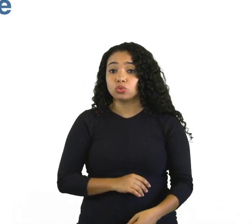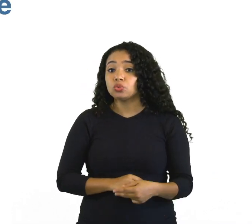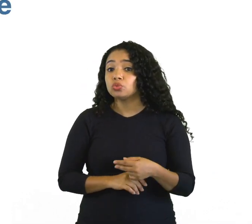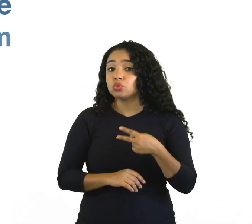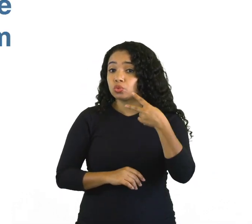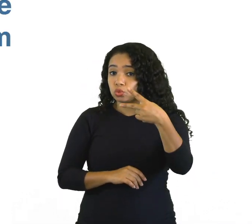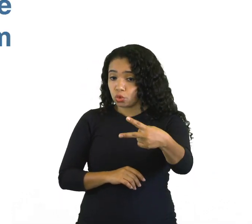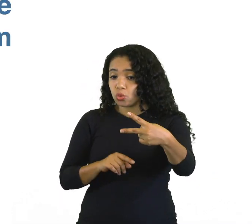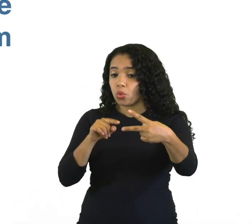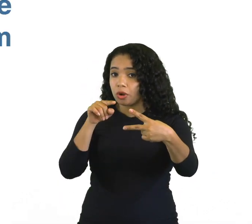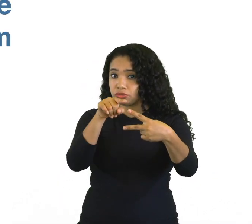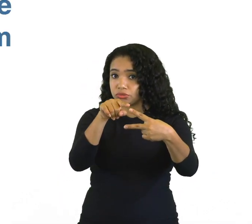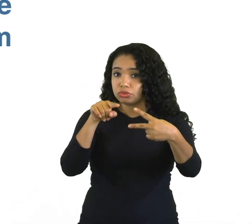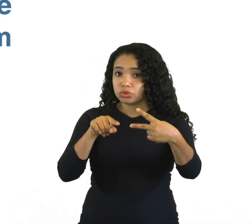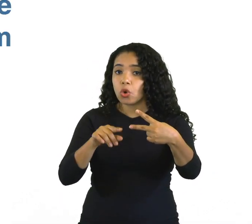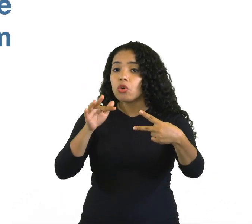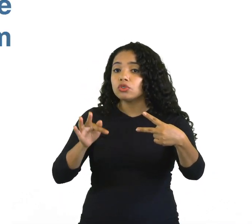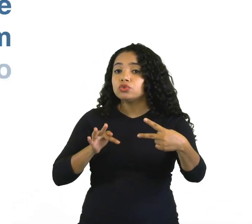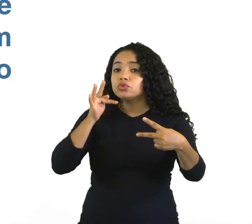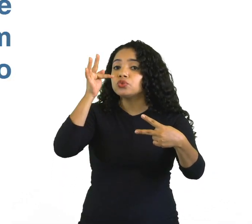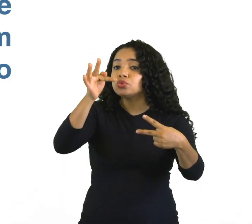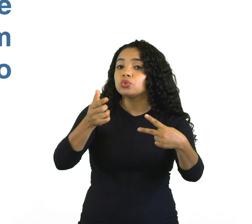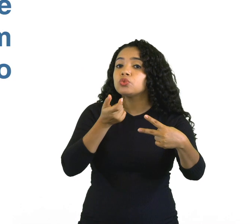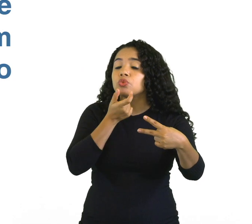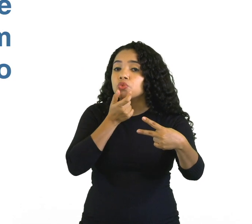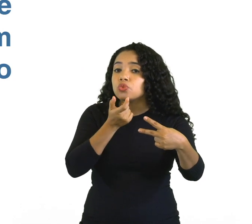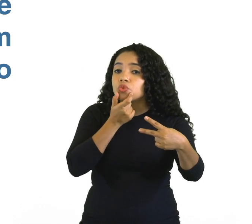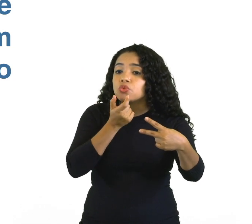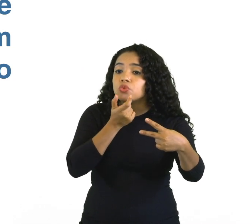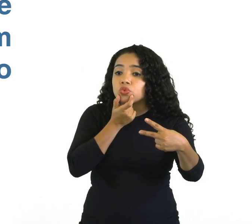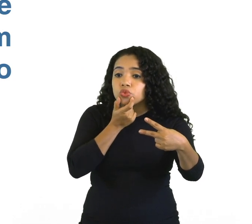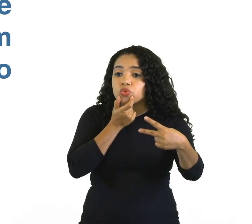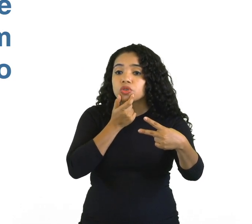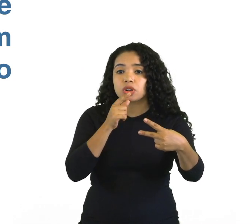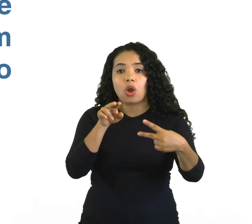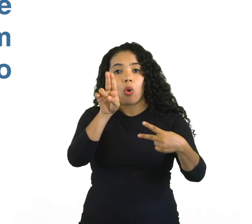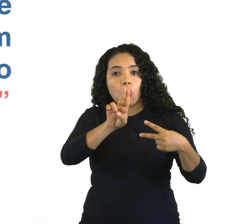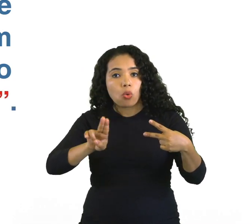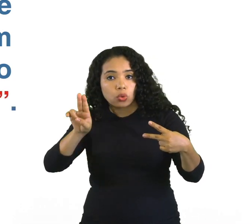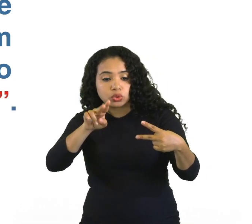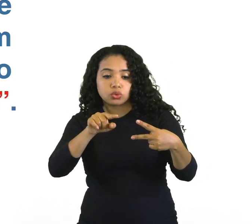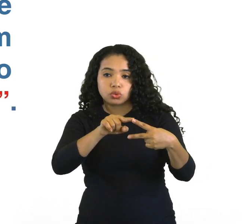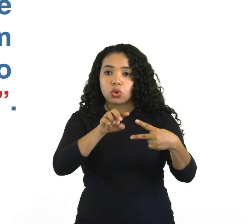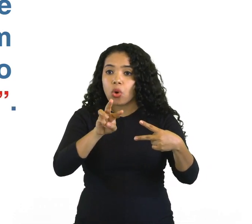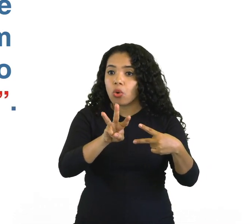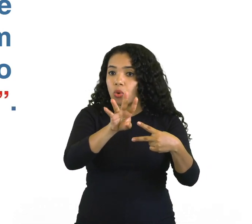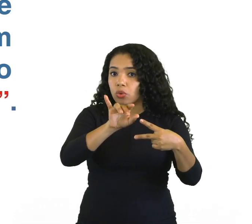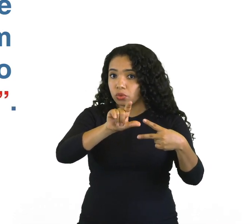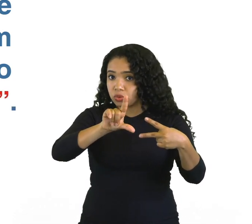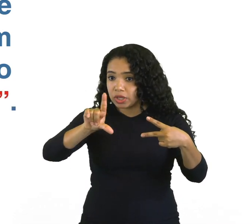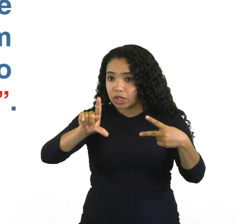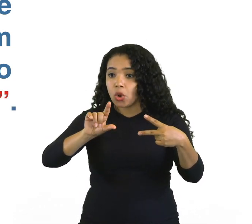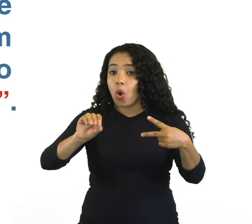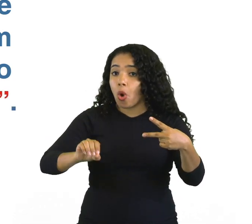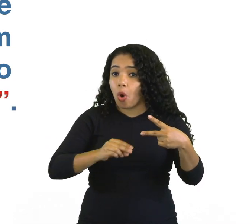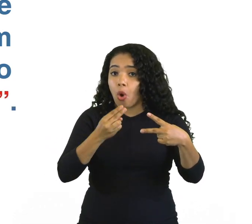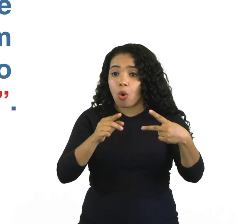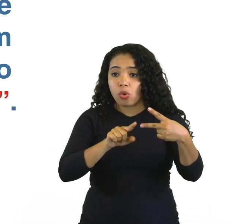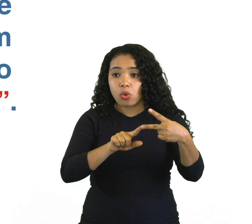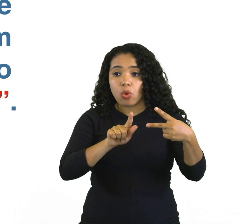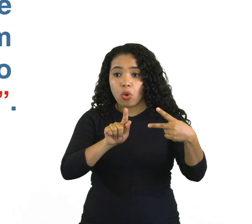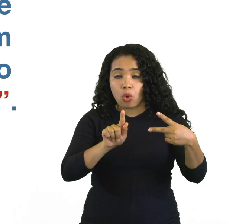dar o futuro da língua inglesa, de fazermos o futuro da língua inglesa, utilizando o will ou going to, que são